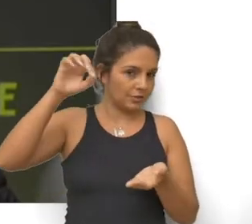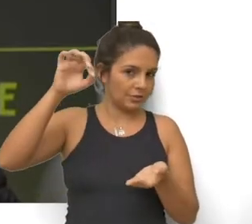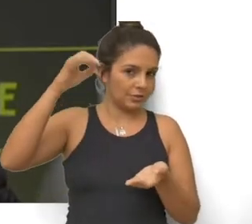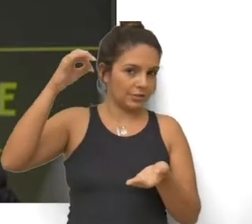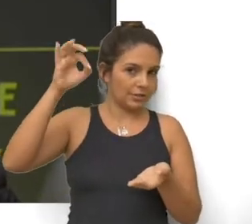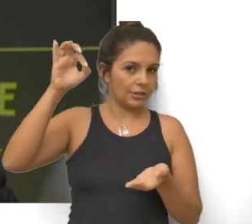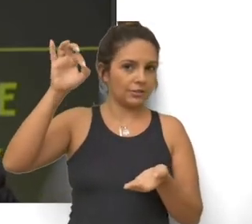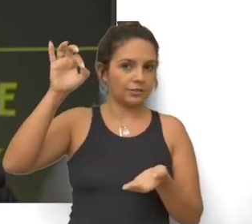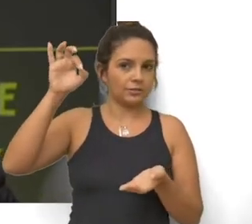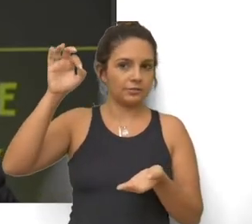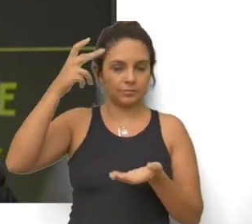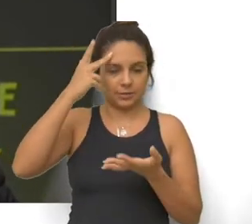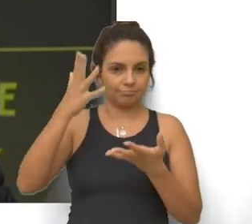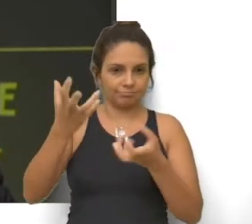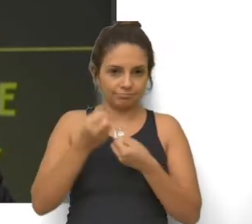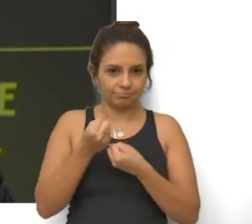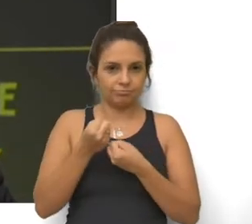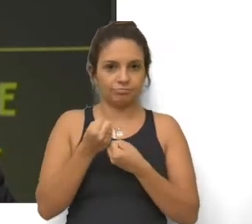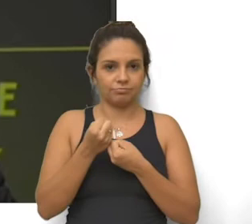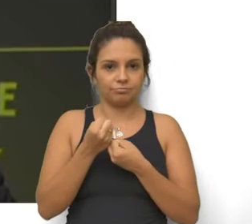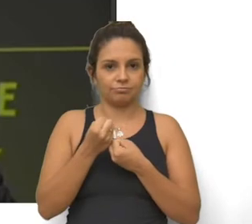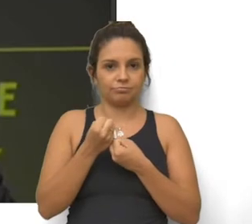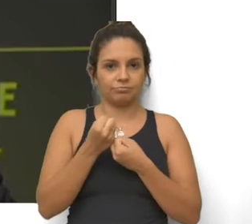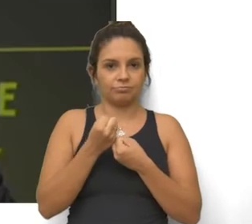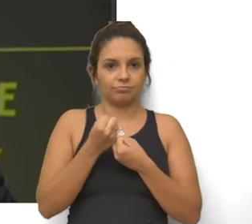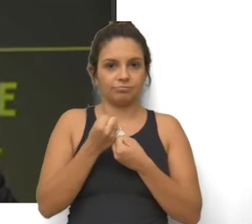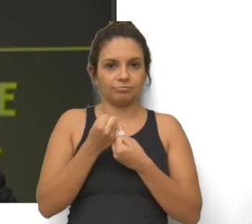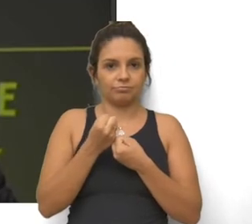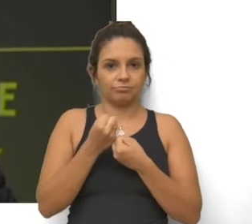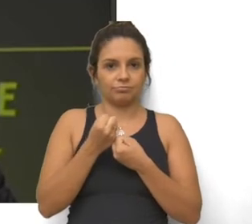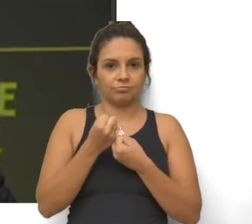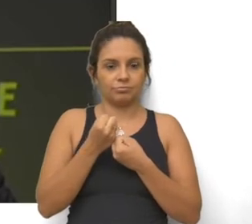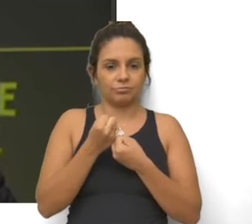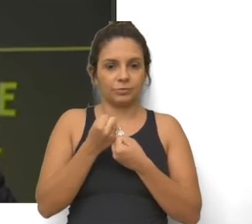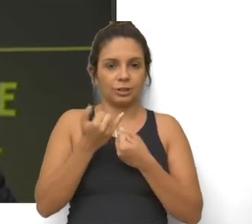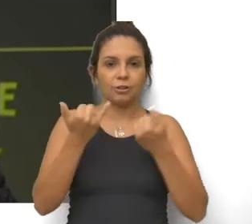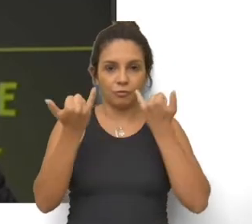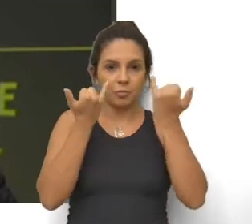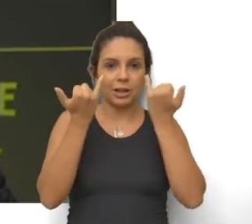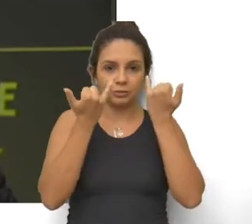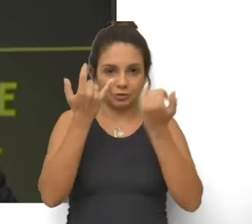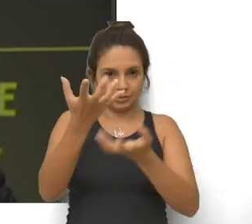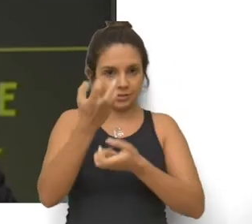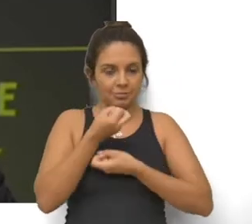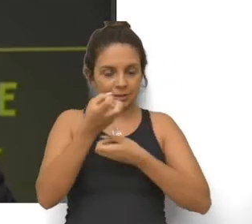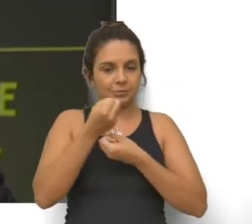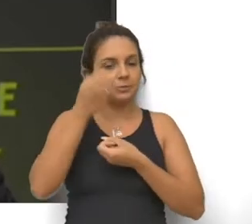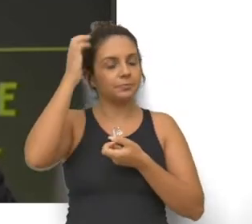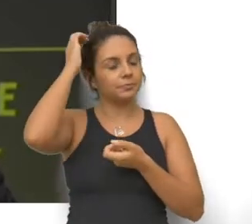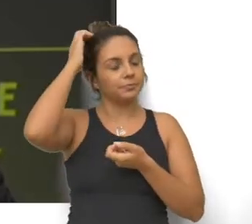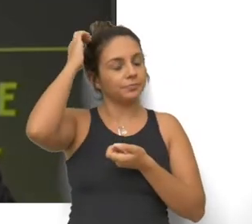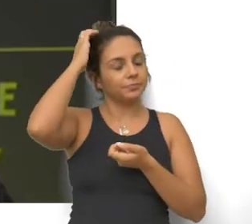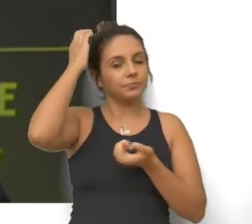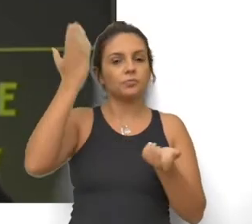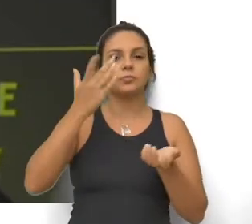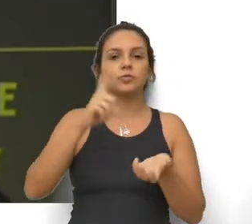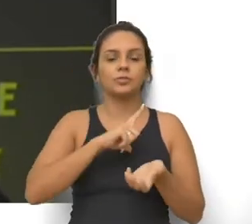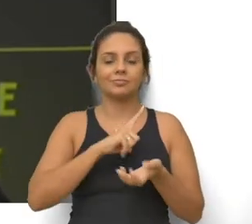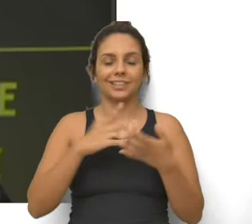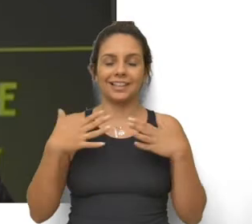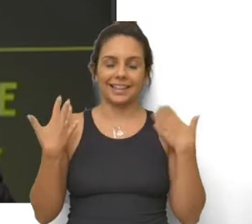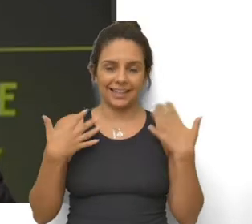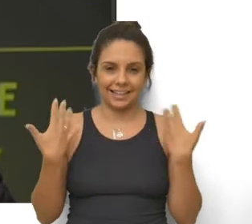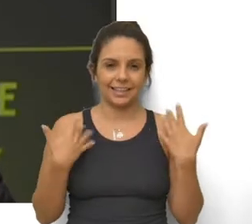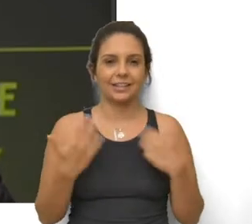é para receber as informações das próximas programações. Hoje a gente tem a